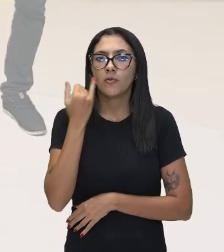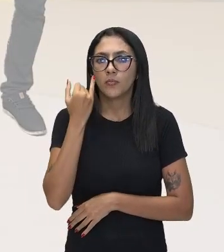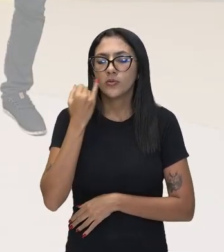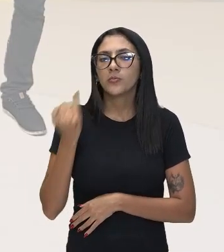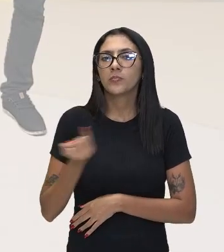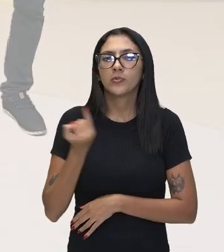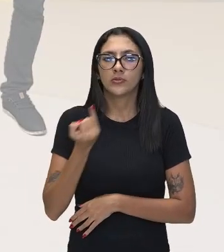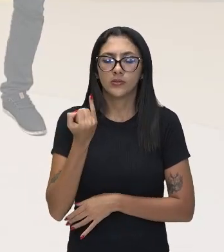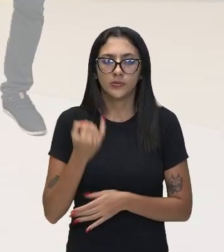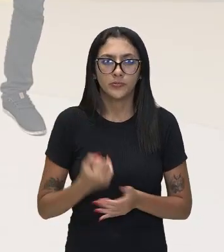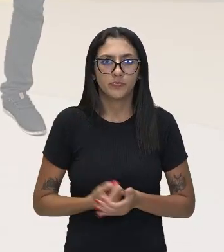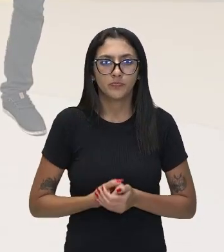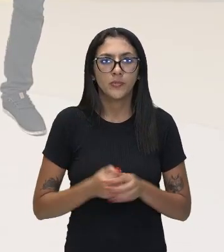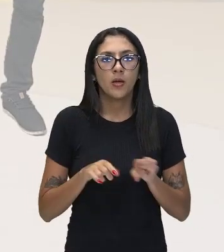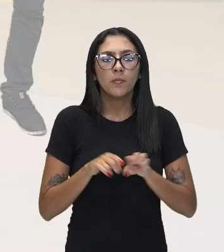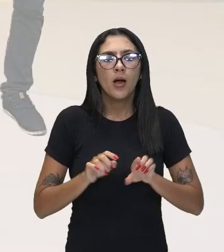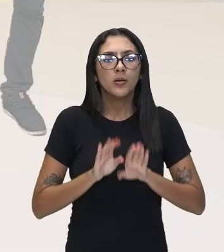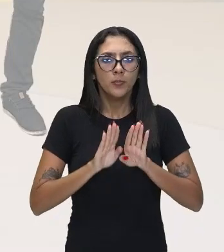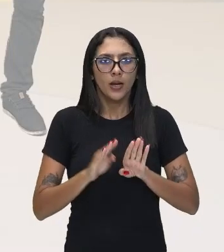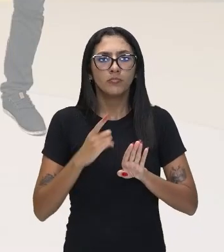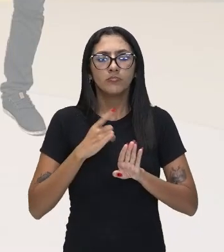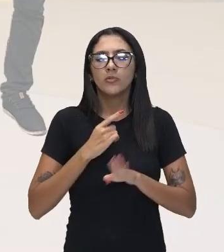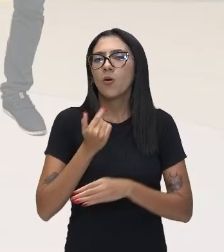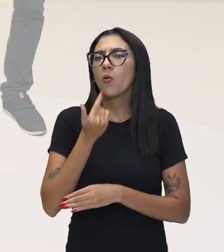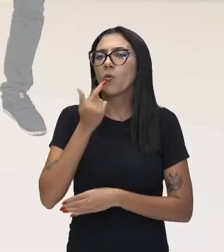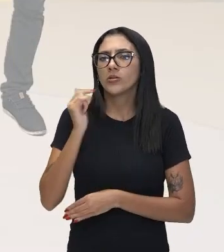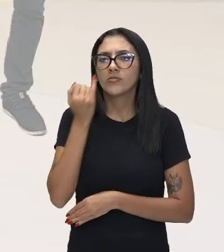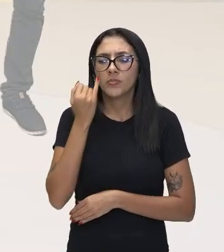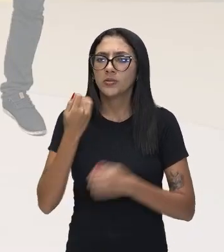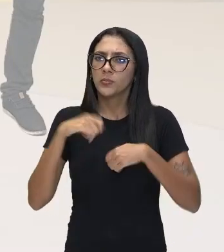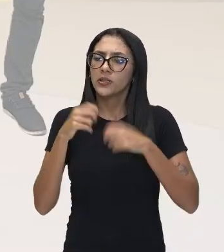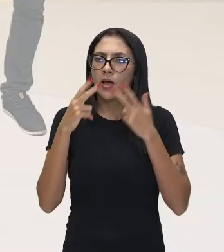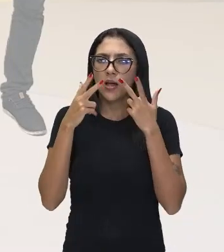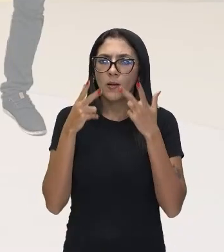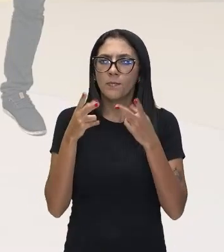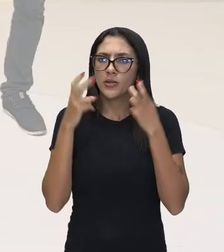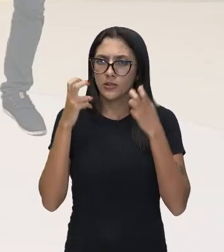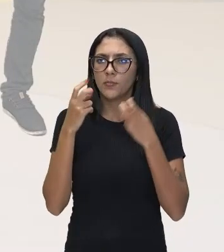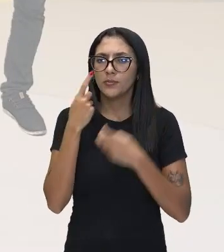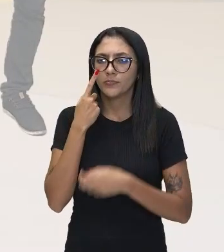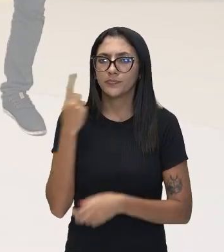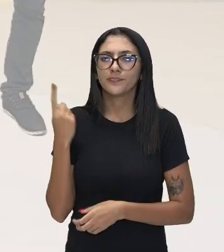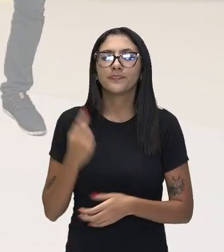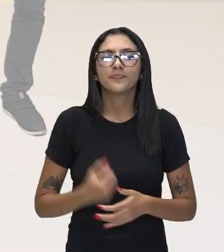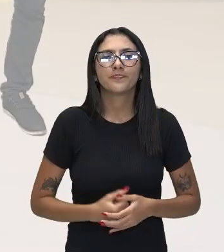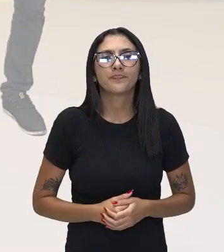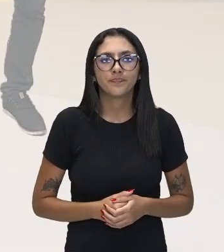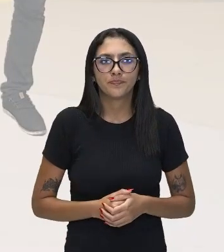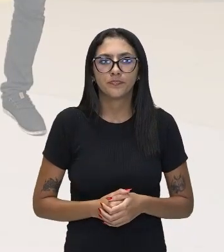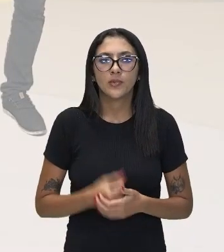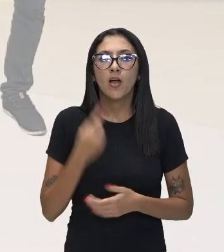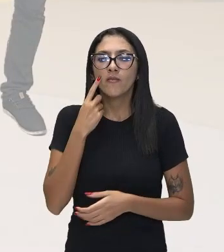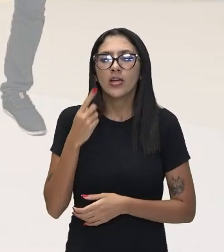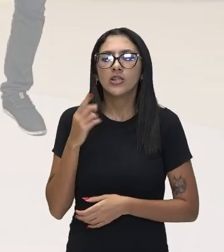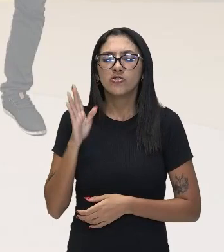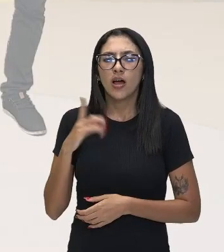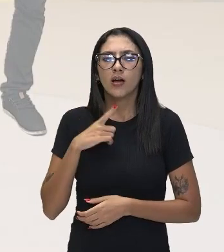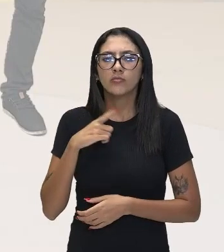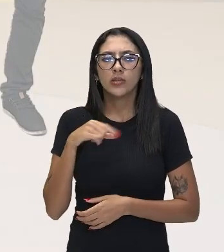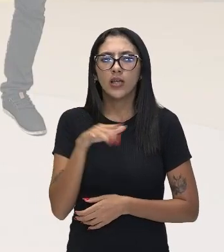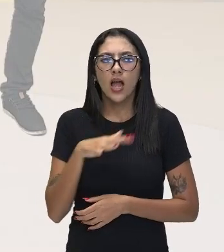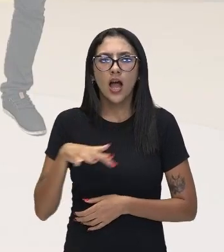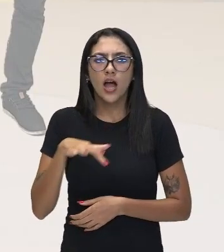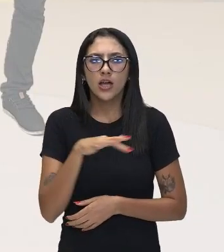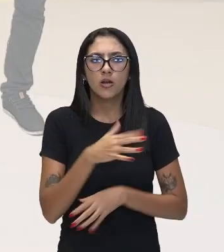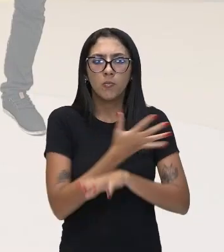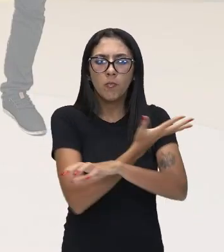que eu gostaria que vocês observassem aqui, olha. Lembra o que eu falei do sul do Mato Grosso? Olha como o bioma já é o Cerrado, professor Eberson. Olha como lá